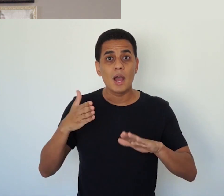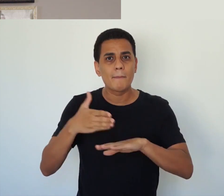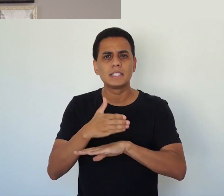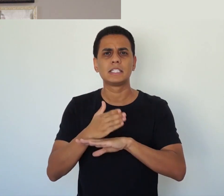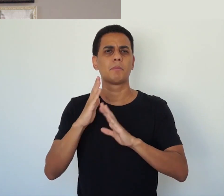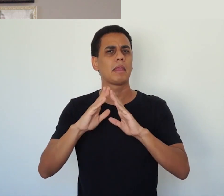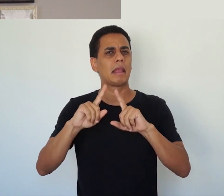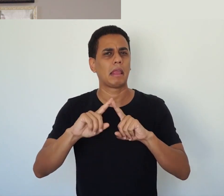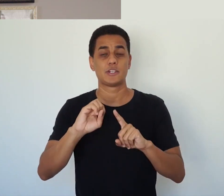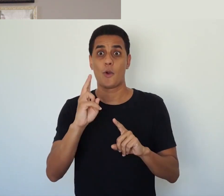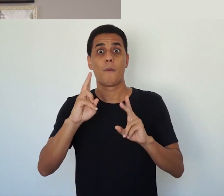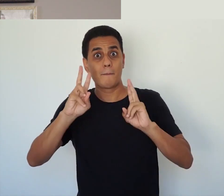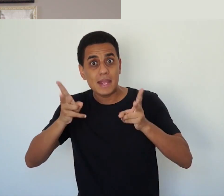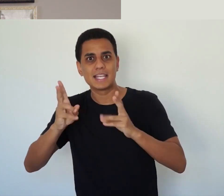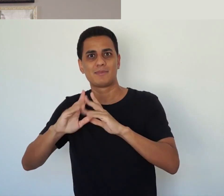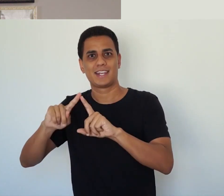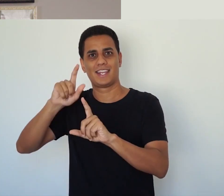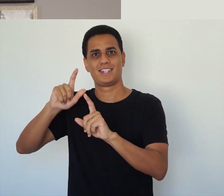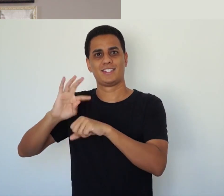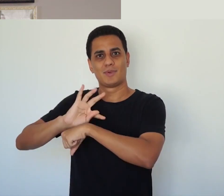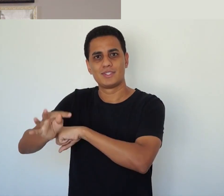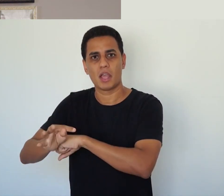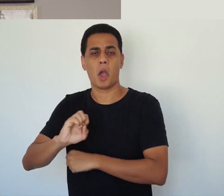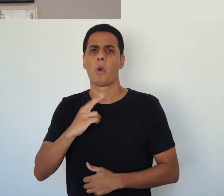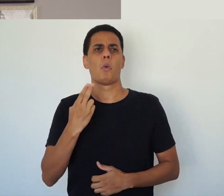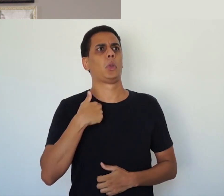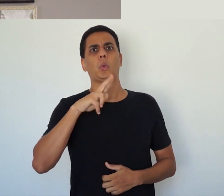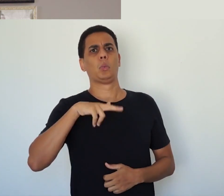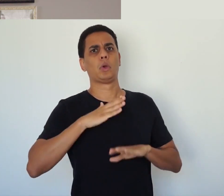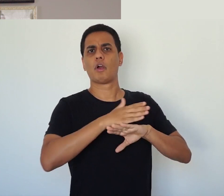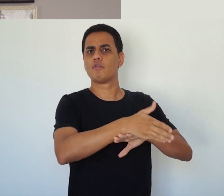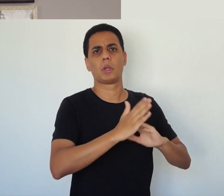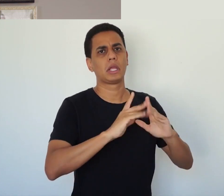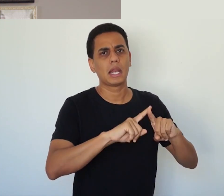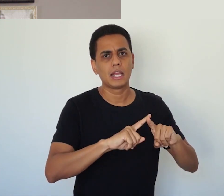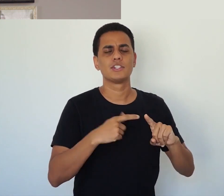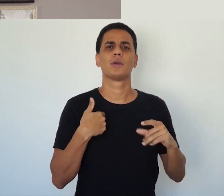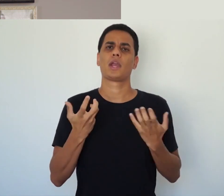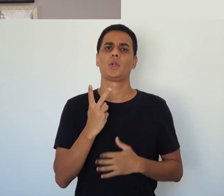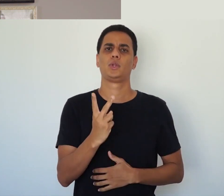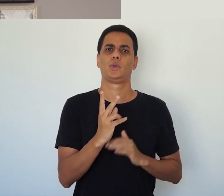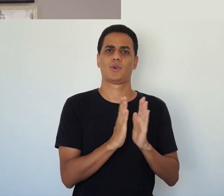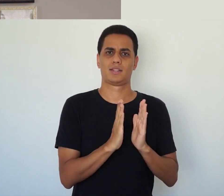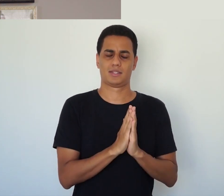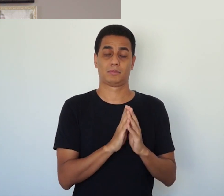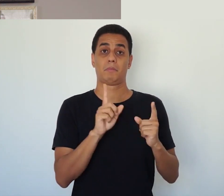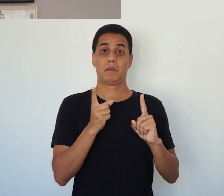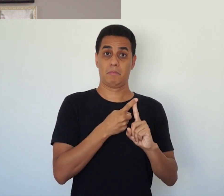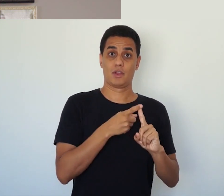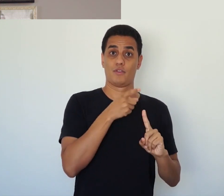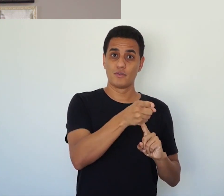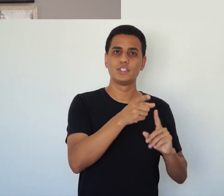eu quero orar com você. Se você já faz parte de uma igreja especial da Monte Serra, se você nunca foi a uma igreja, eu